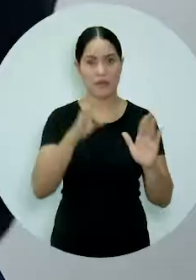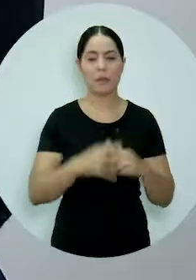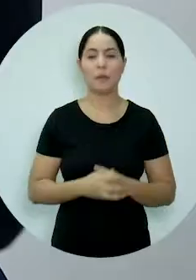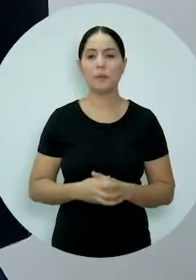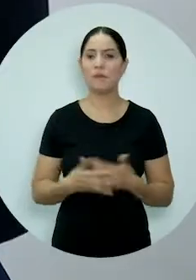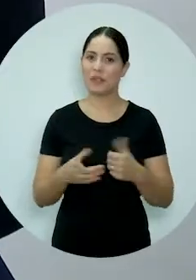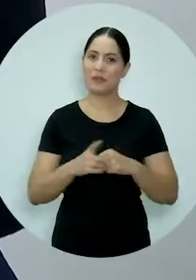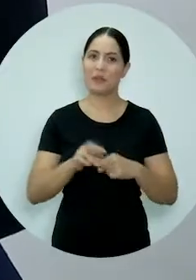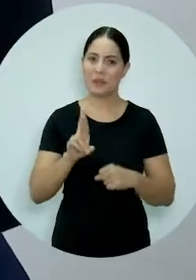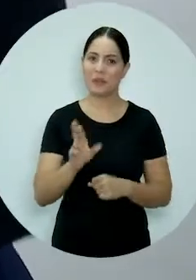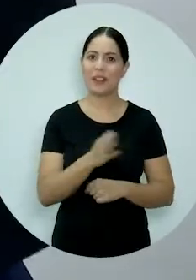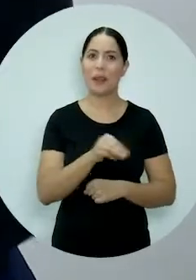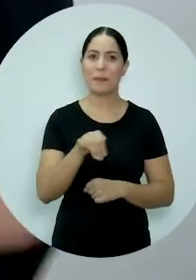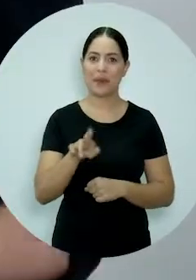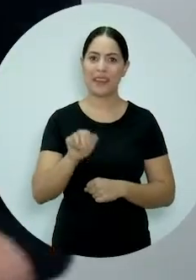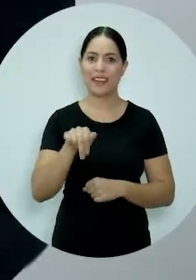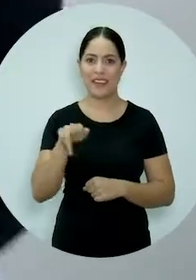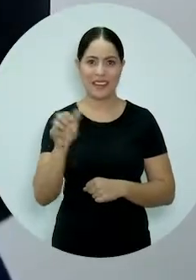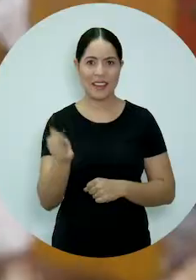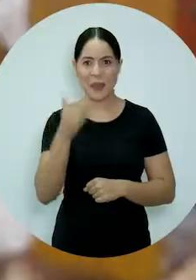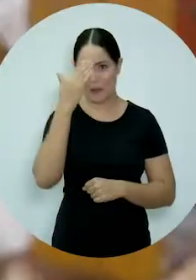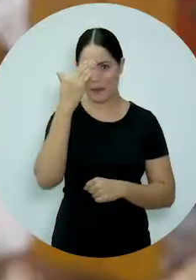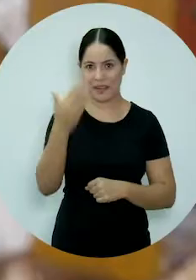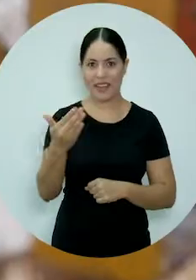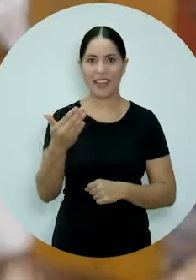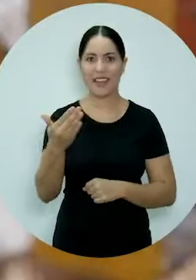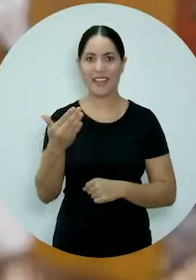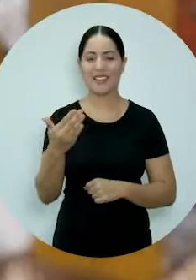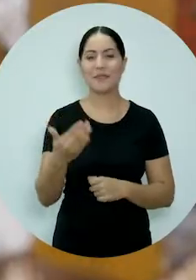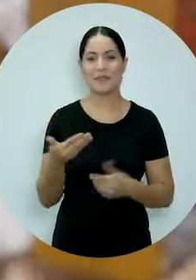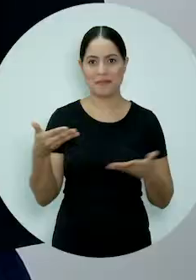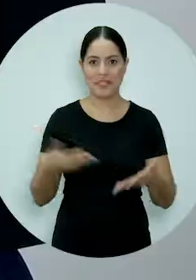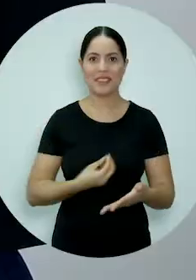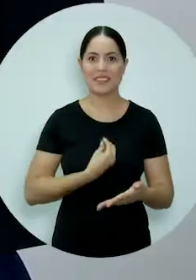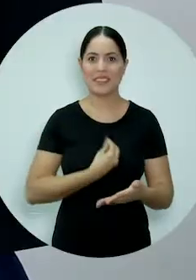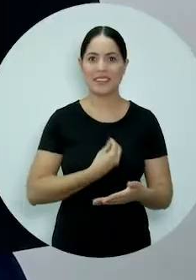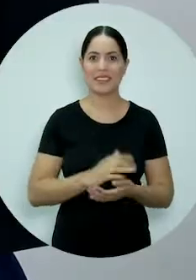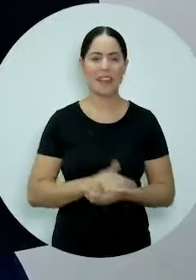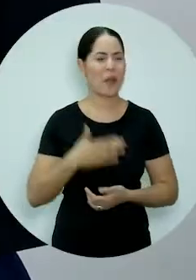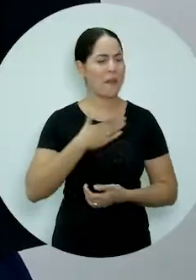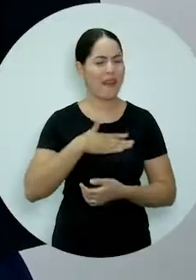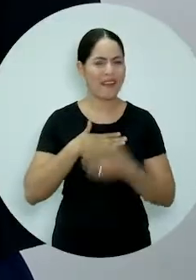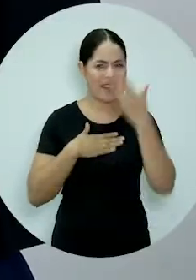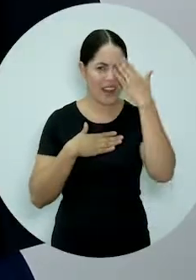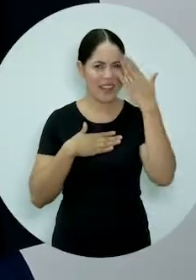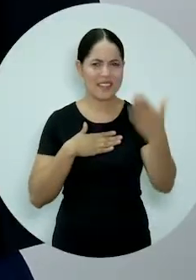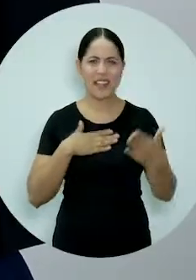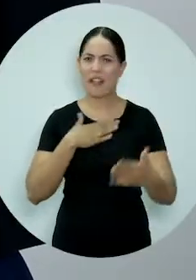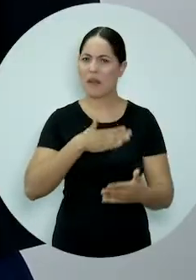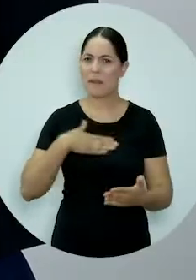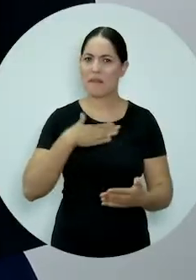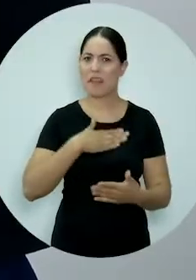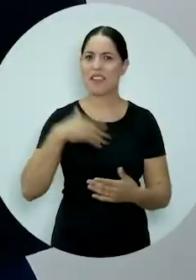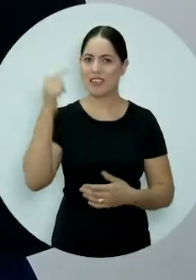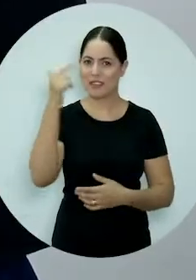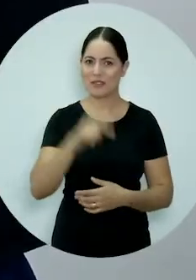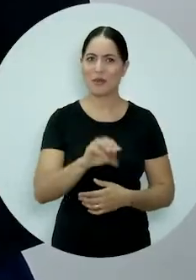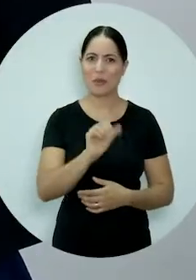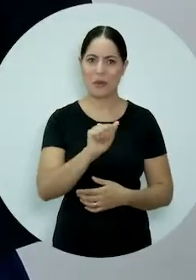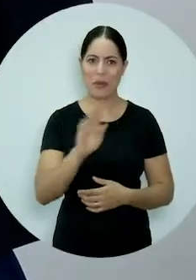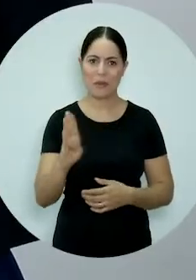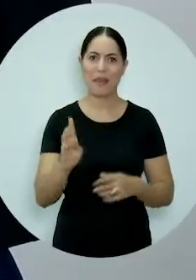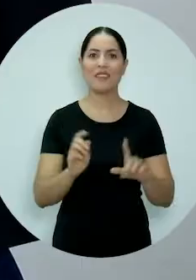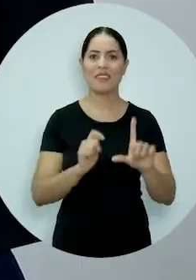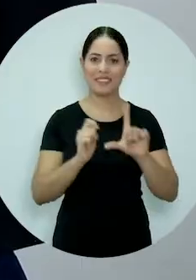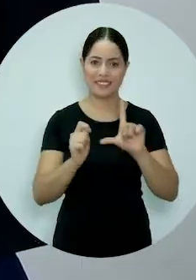licenciamento. Então, doutora Marina, gostaria de te agradecer mais uma vez por participar conosco neste OAB Entrevista. Eu que agradeço, foi um prazer enorme falar com vocês mais uma vez